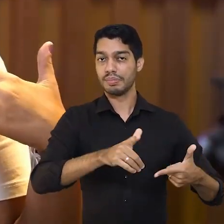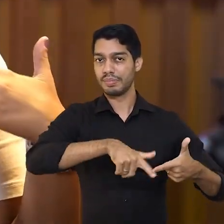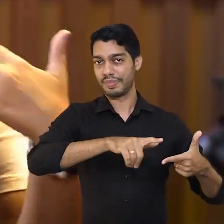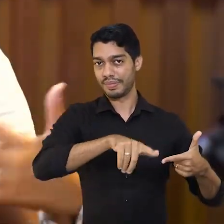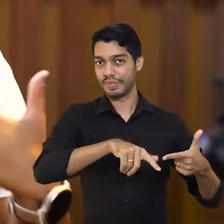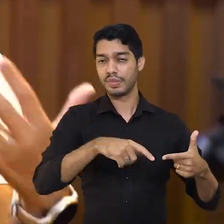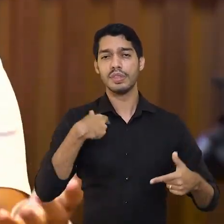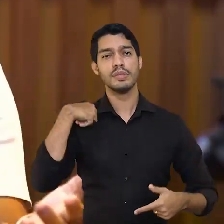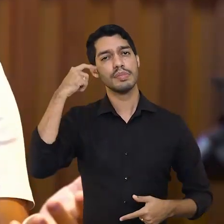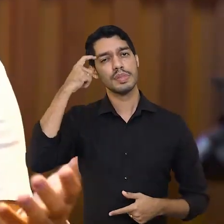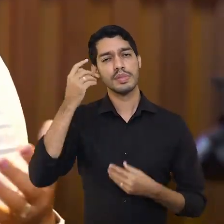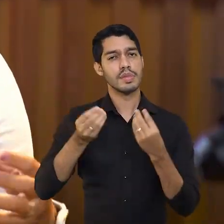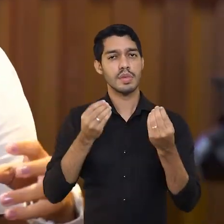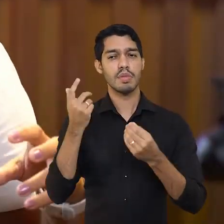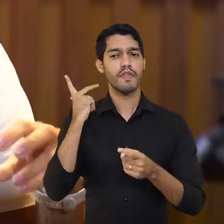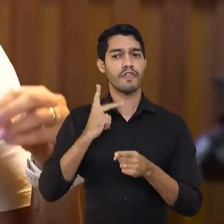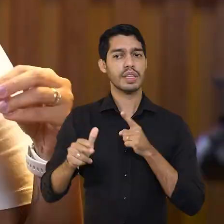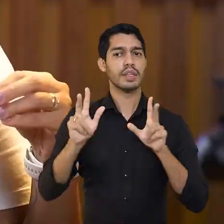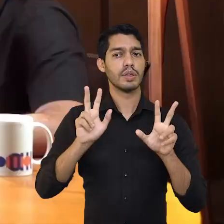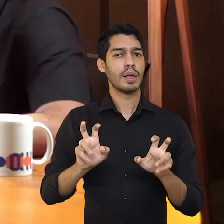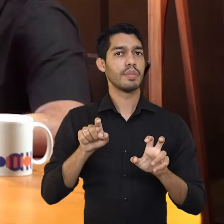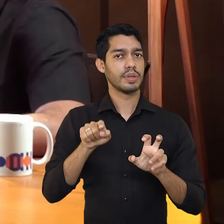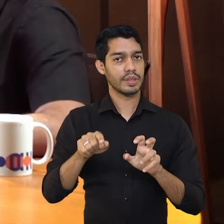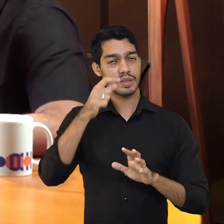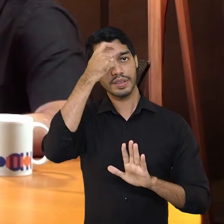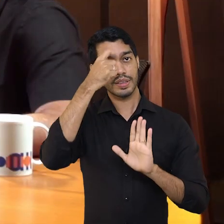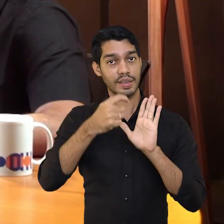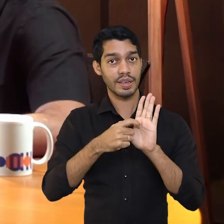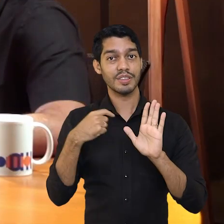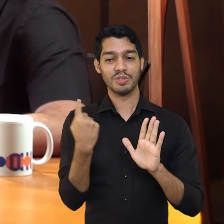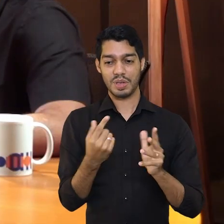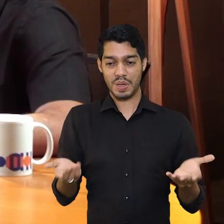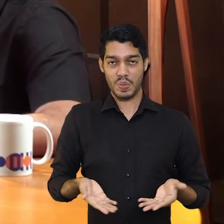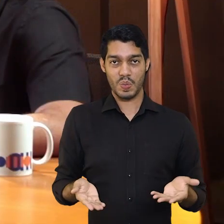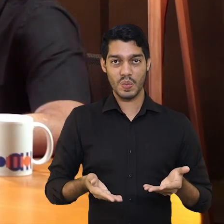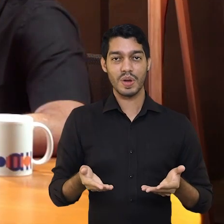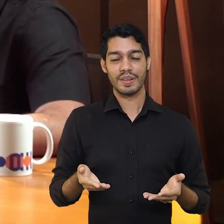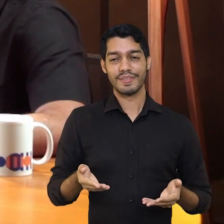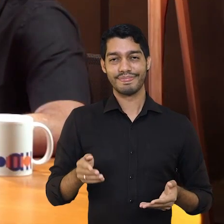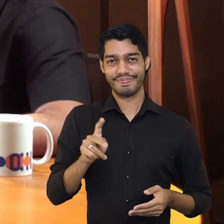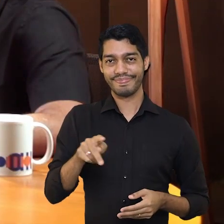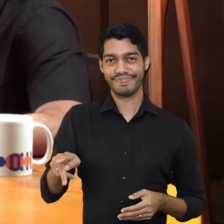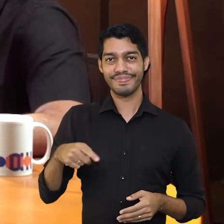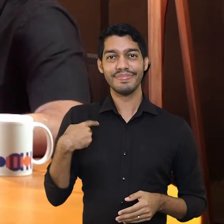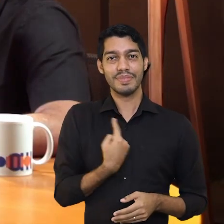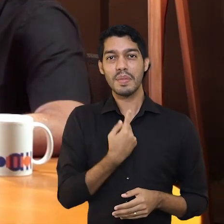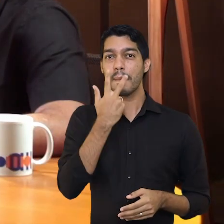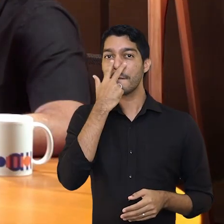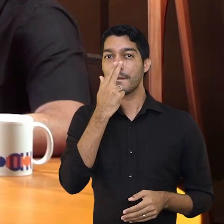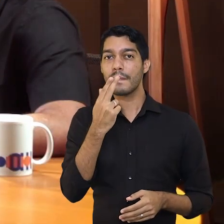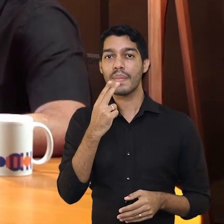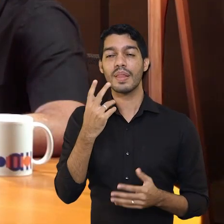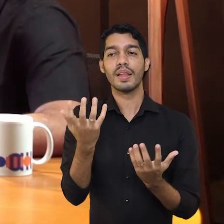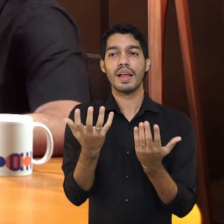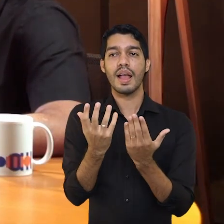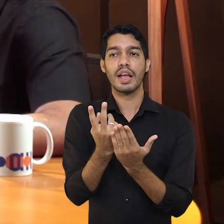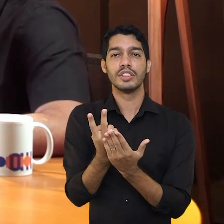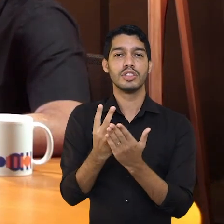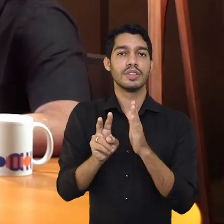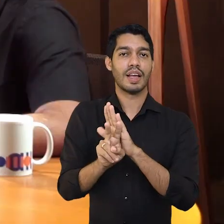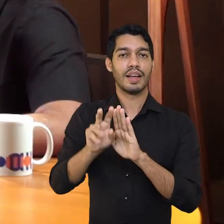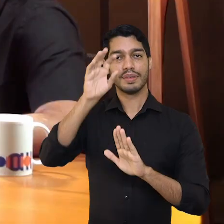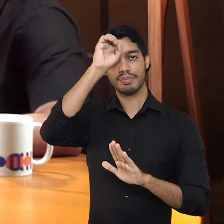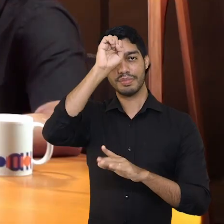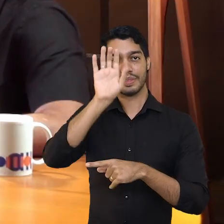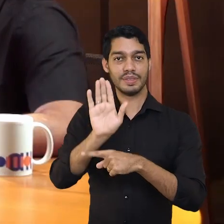forma da gente vencer um pouco isso é que agora a gente, enquanto professor, eu costumo dizer isso, a gente é quase um designer de aprendizado, né? A